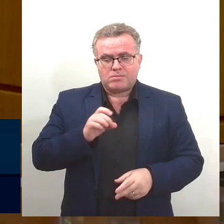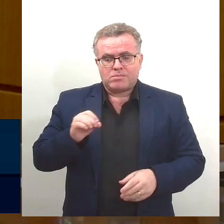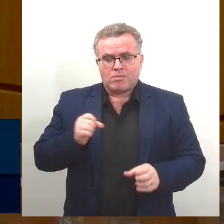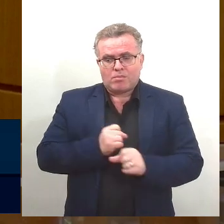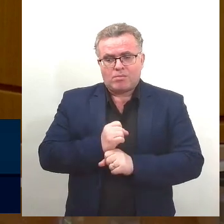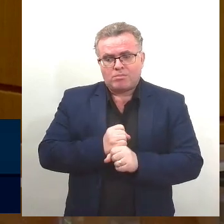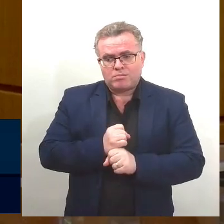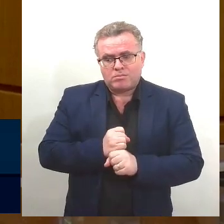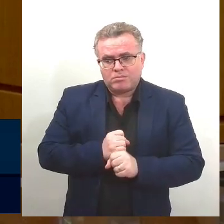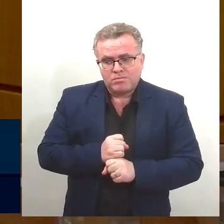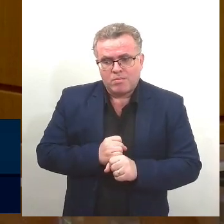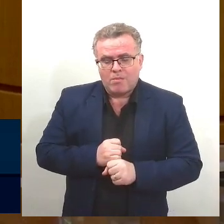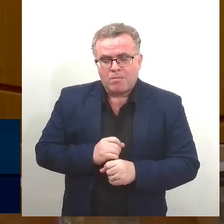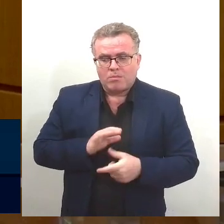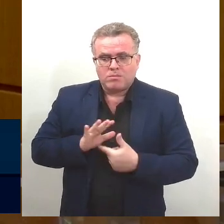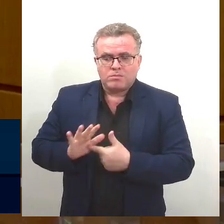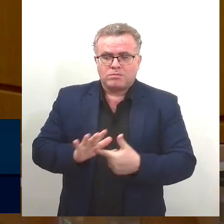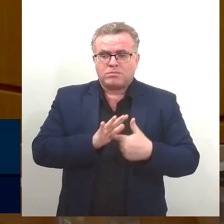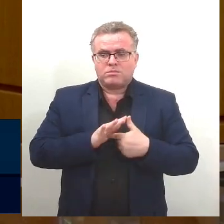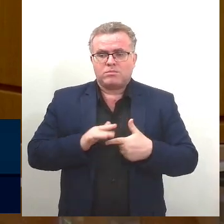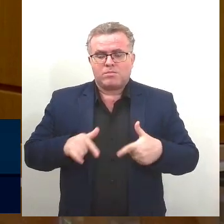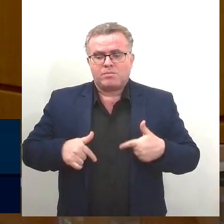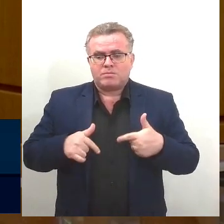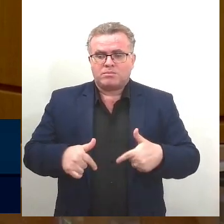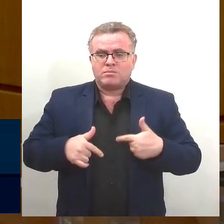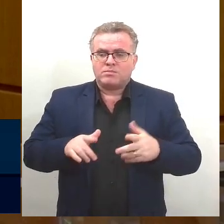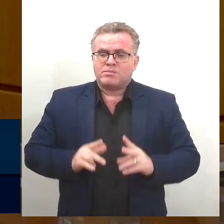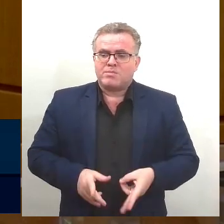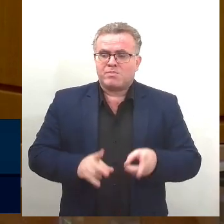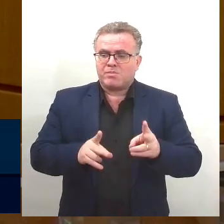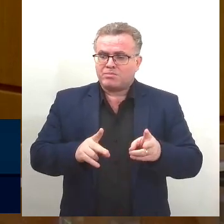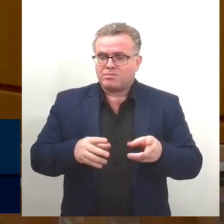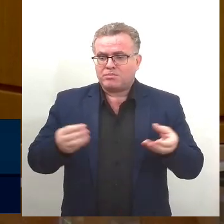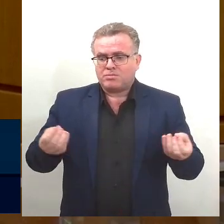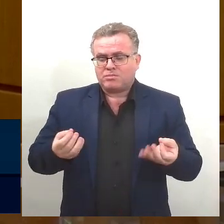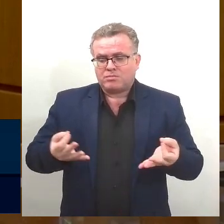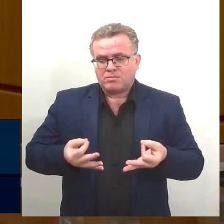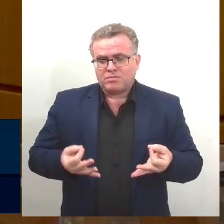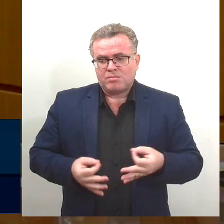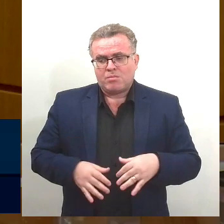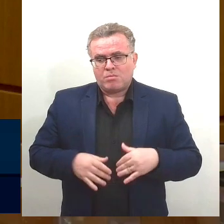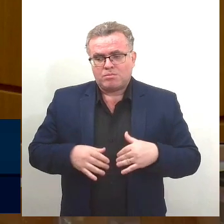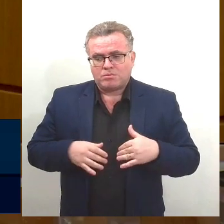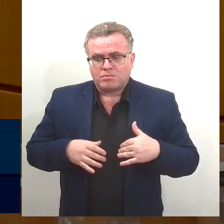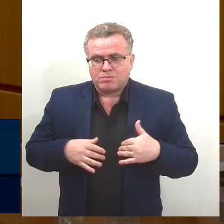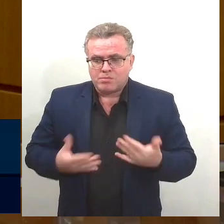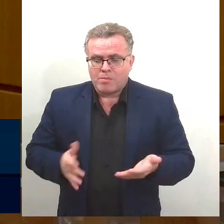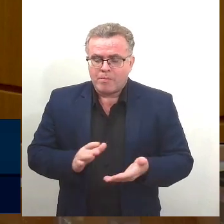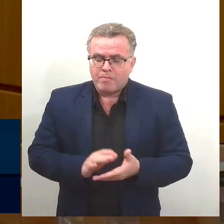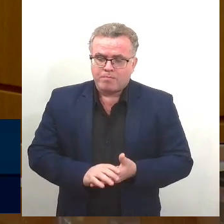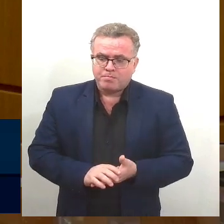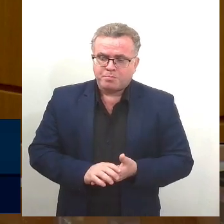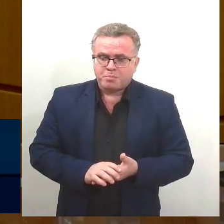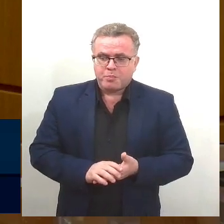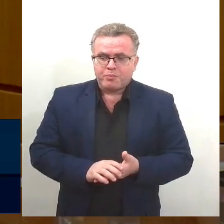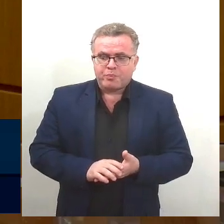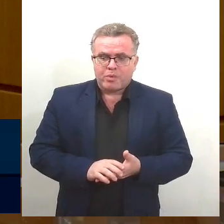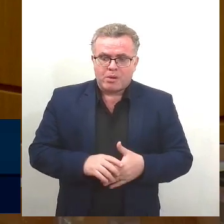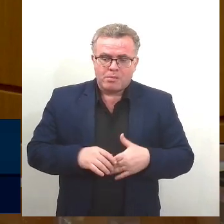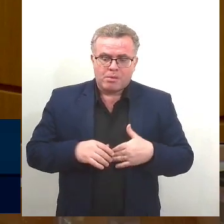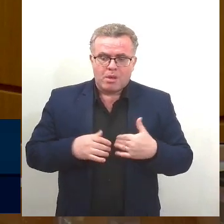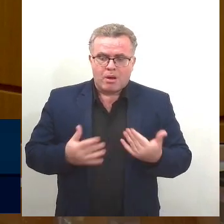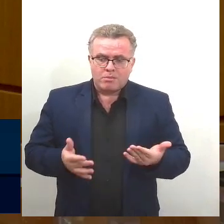com riquezas imensas aí na parte de petróleo, na parte de gás. Né, esse nome maravilhoso, Aracaju, que a gente deu